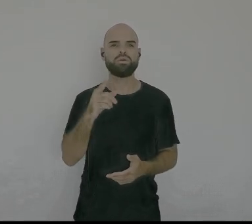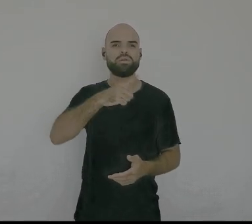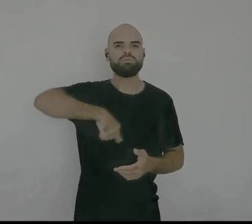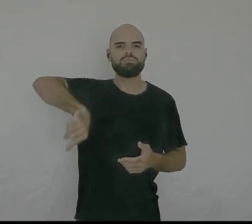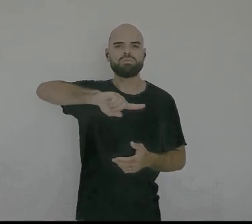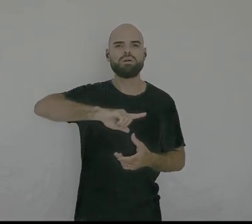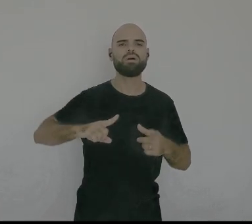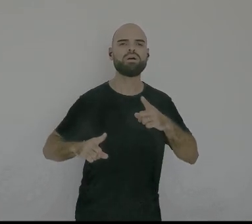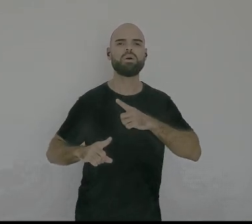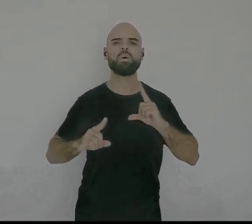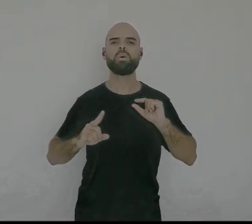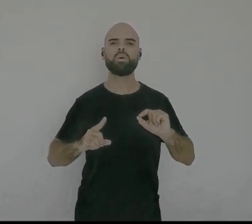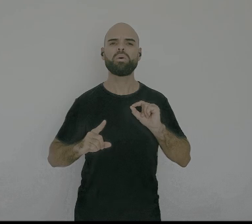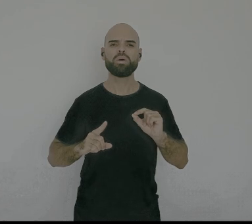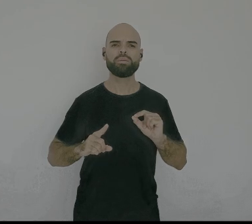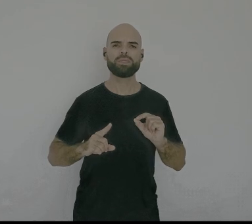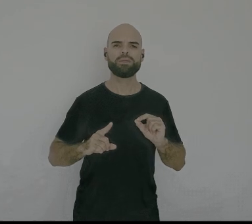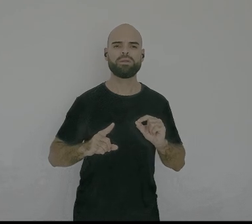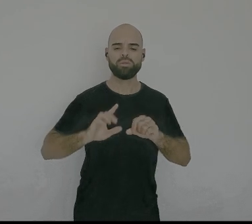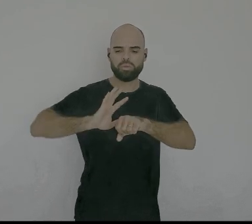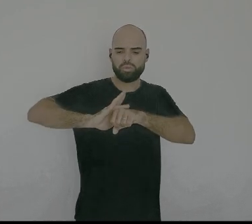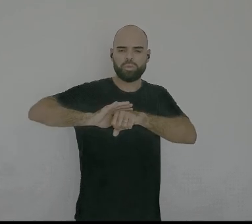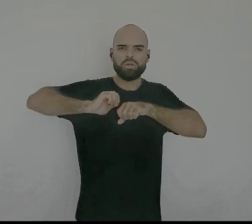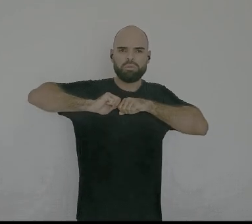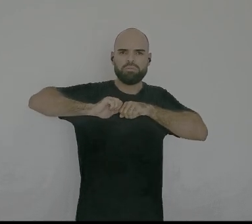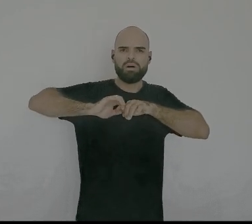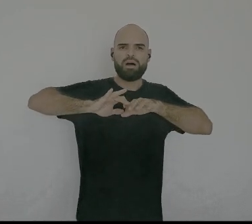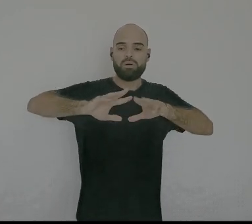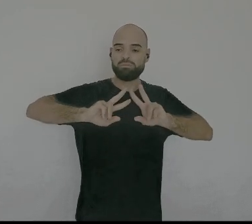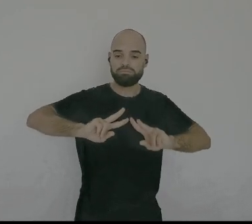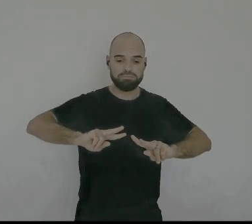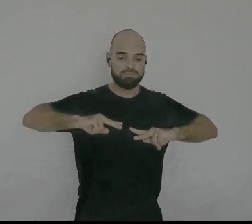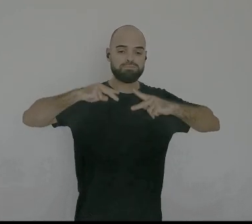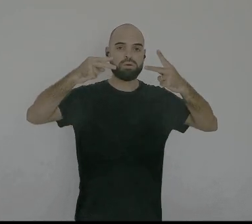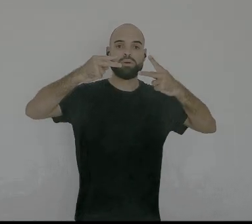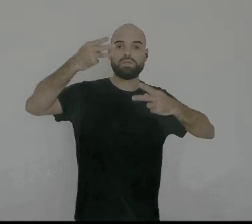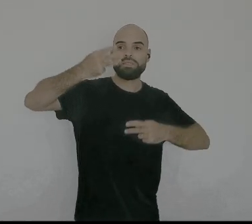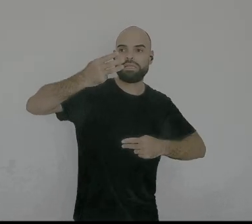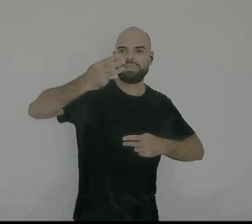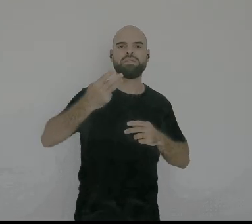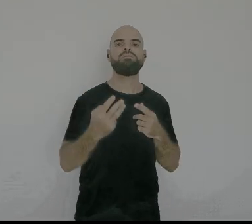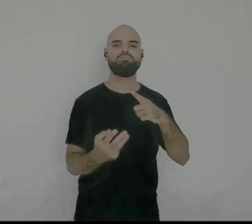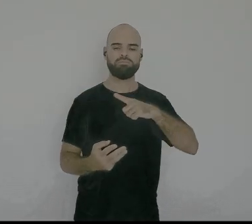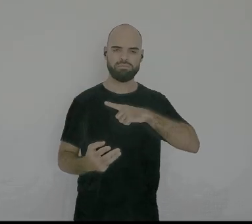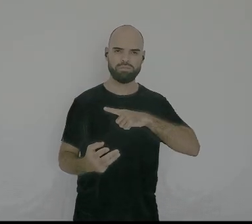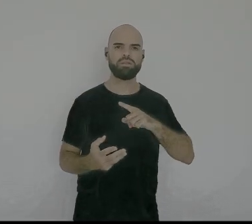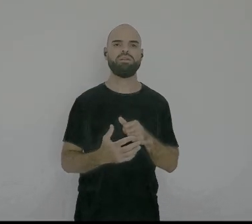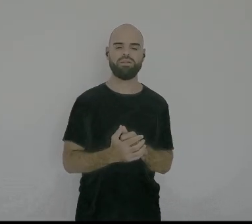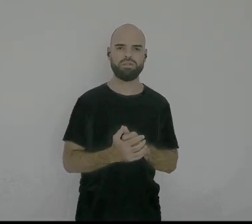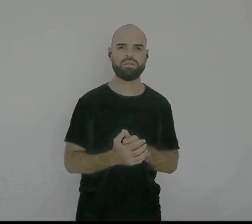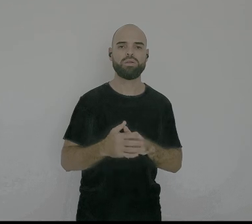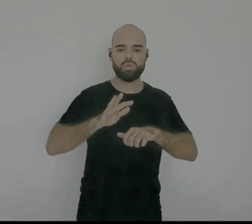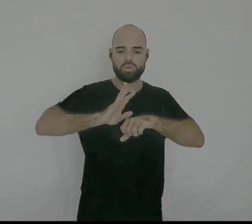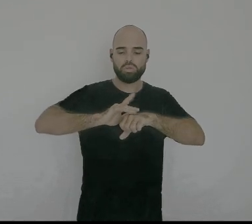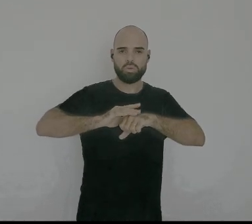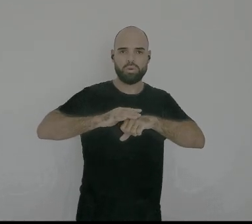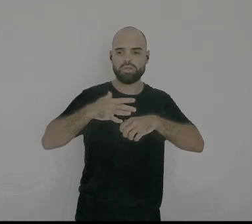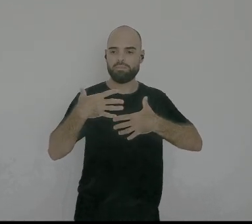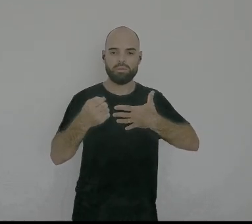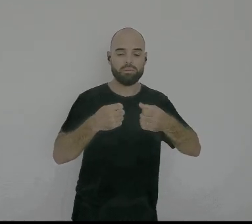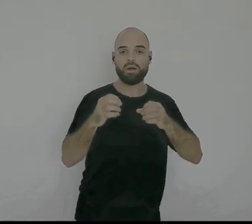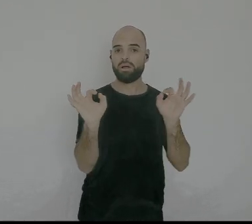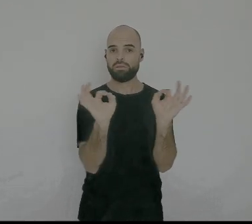temos, portanto, no Brasil, uma situação de tripla carga de doenças, com a predominância